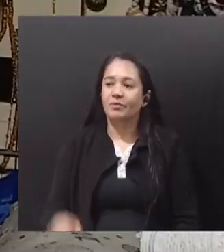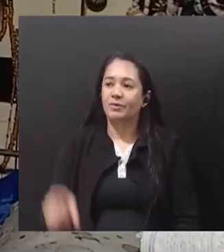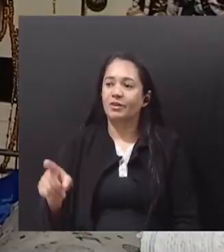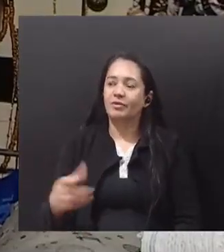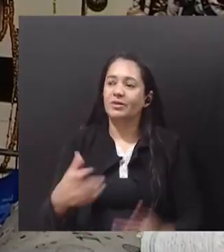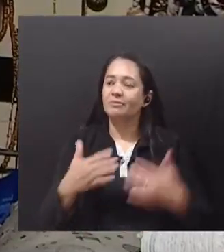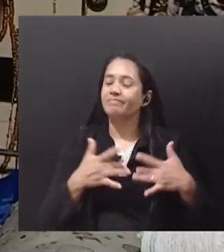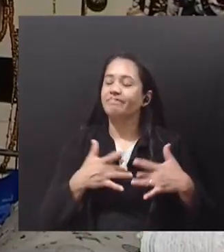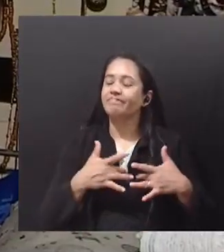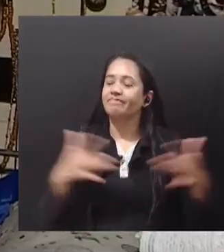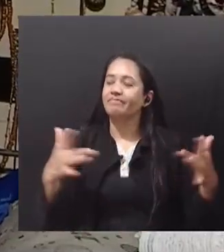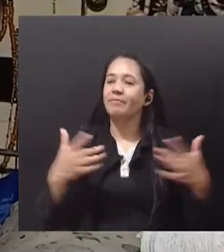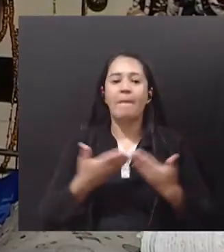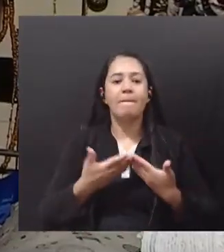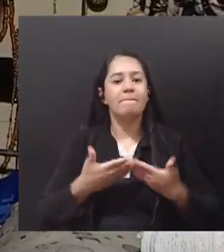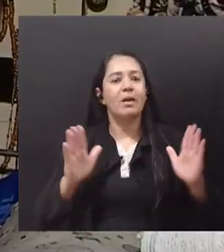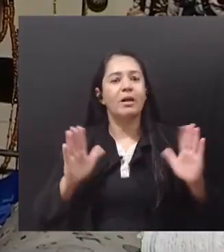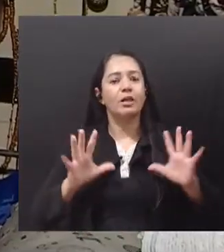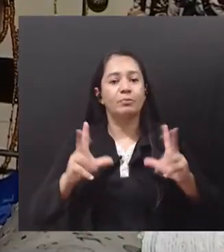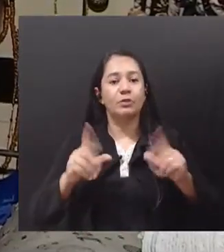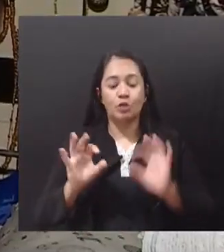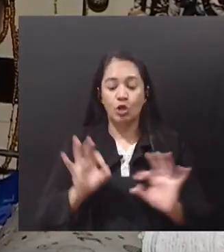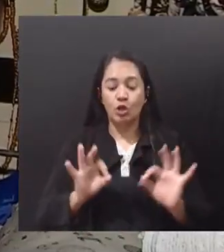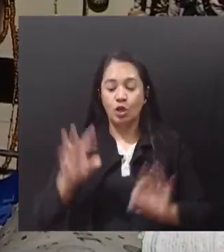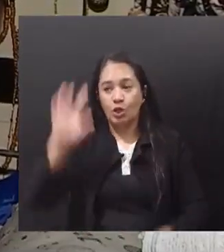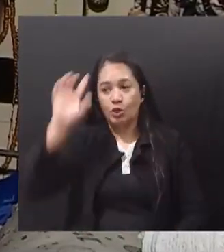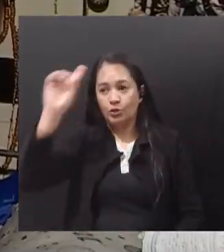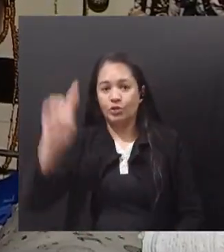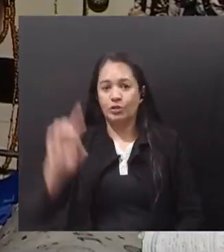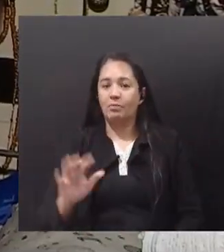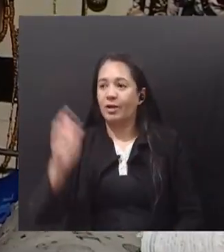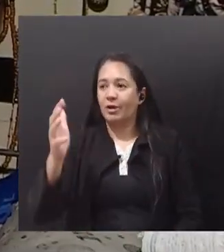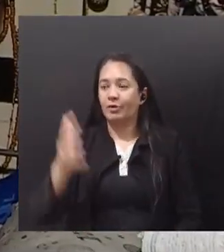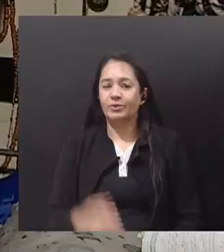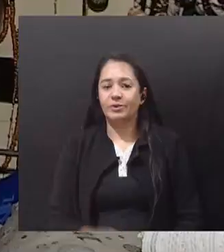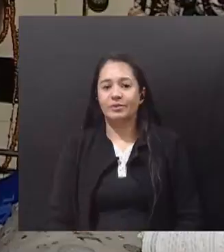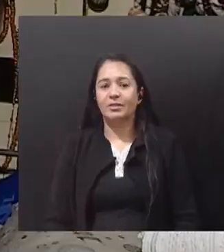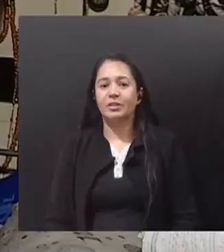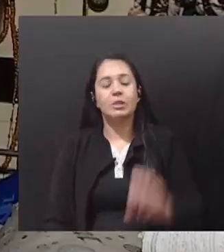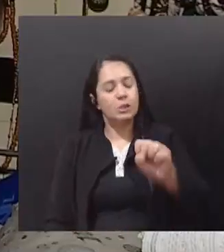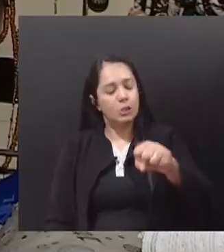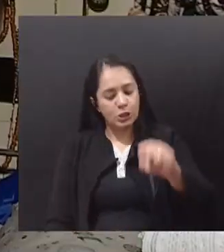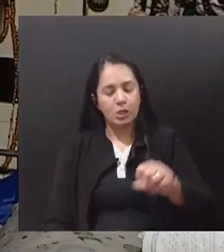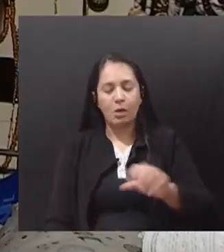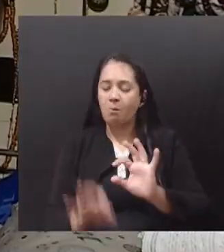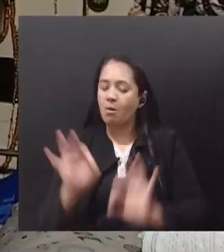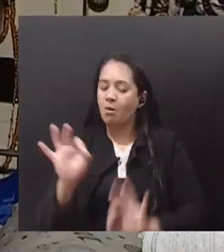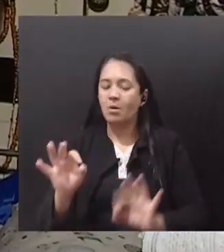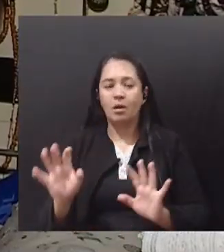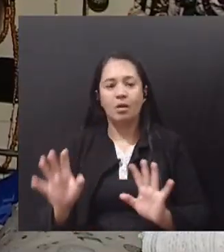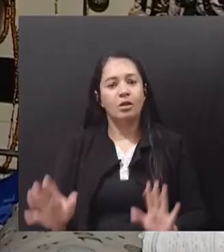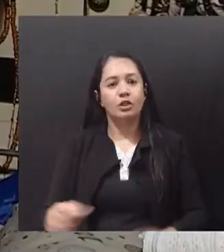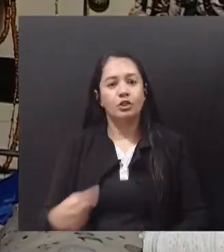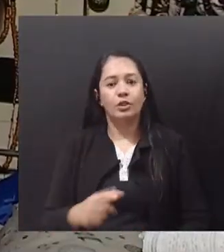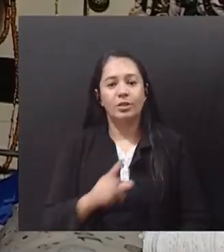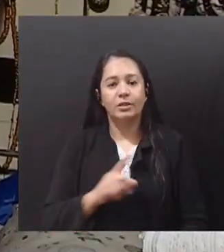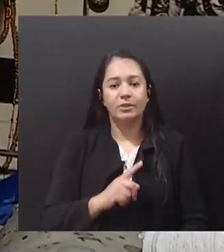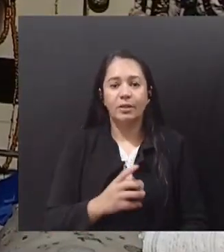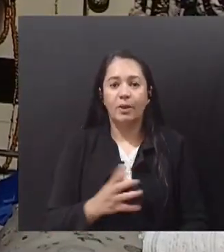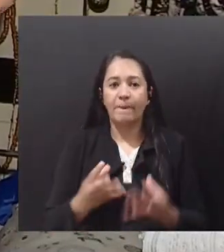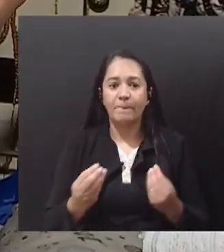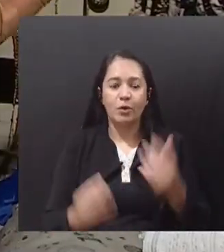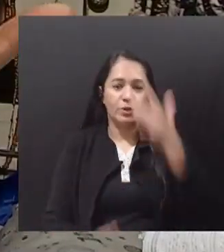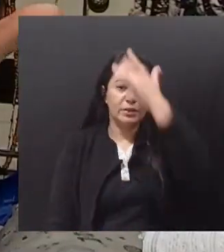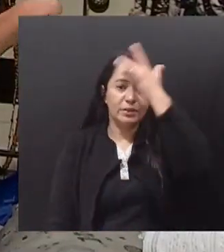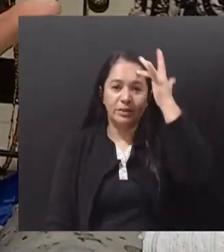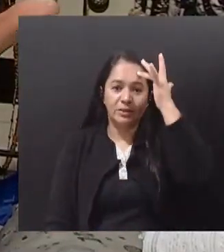para tudo que tiver preparado naquele dia para acontecer nesse espaço? Sim, sim. E nós temos aqui muitas pessoas em situação de